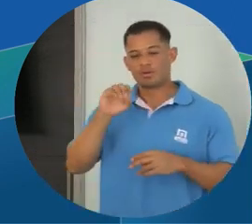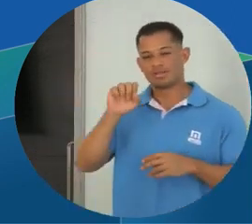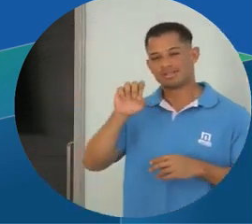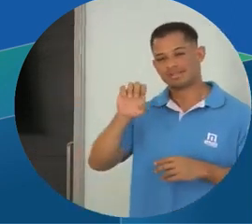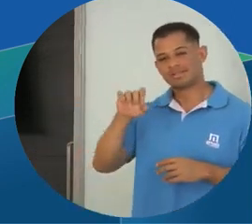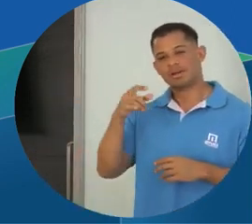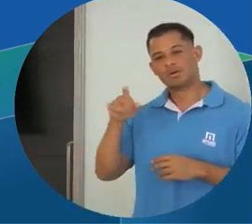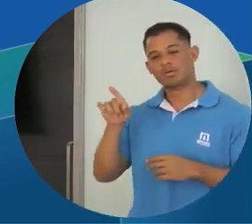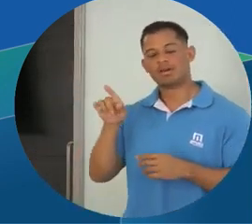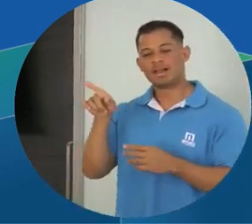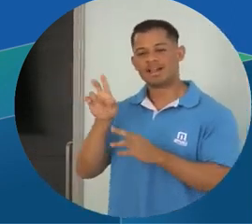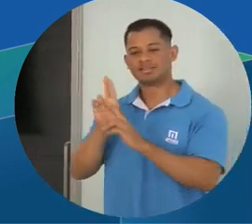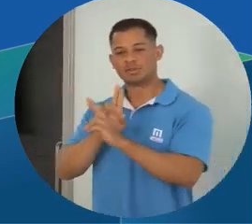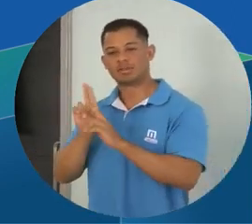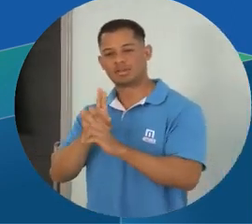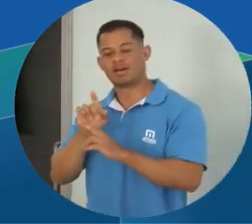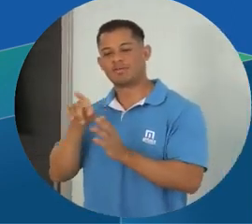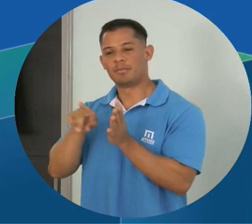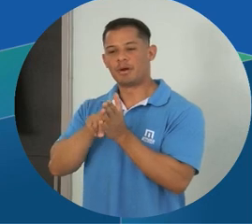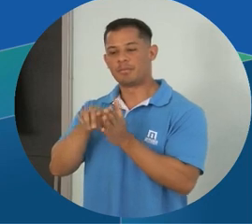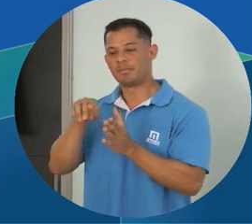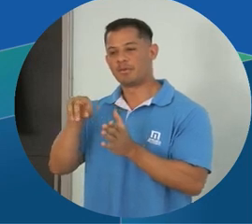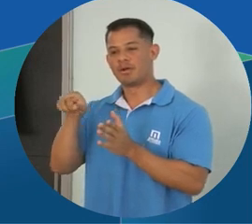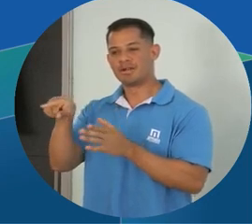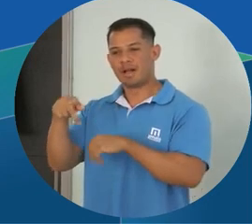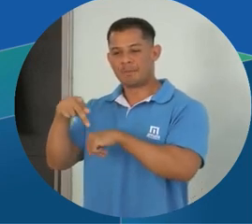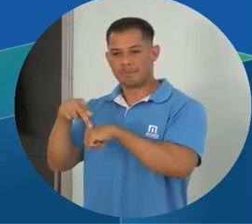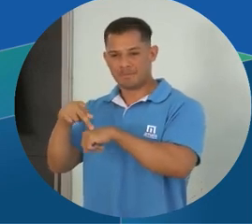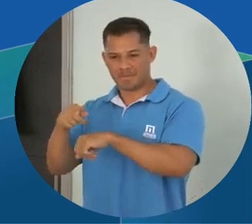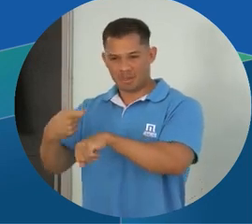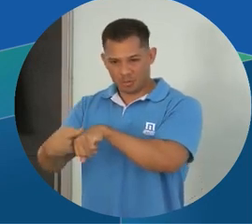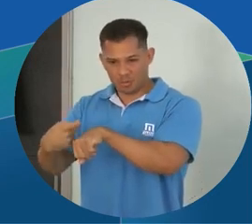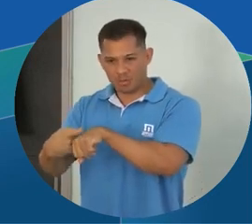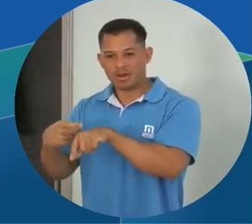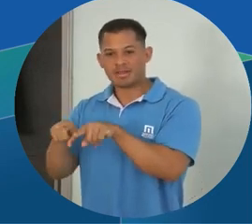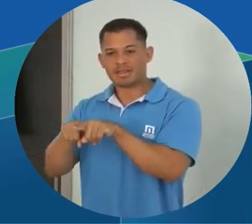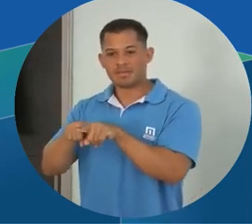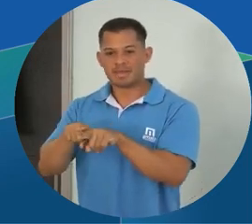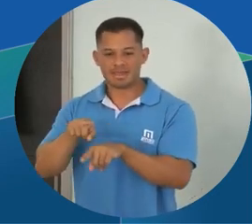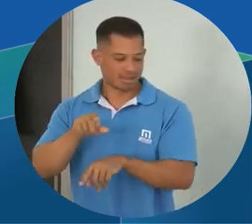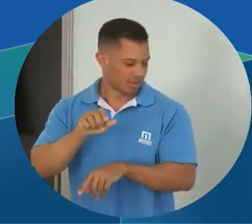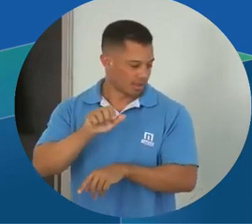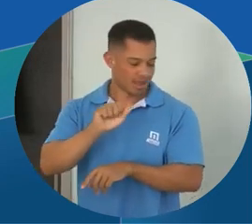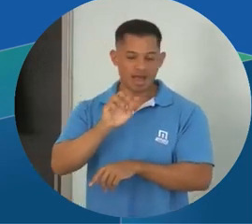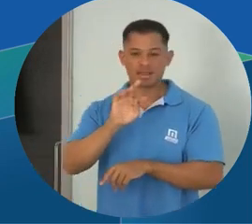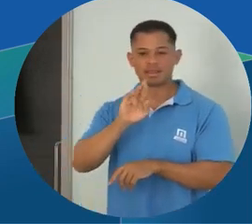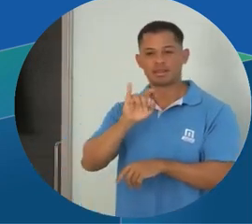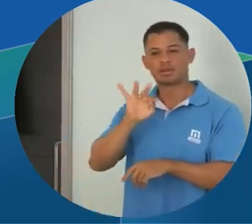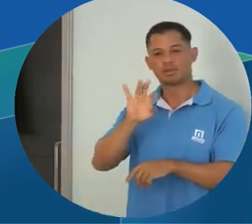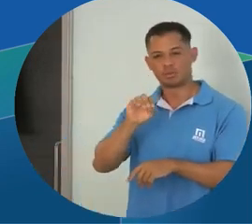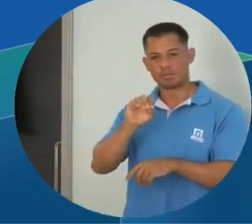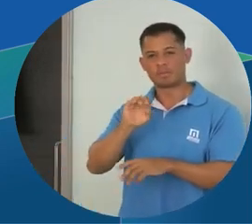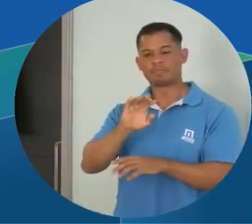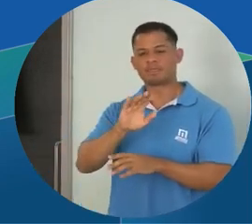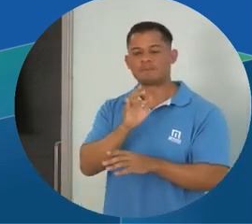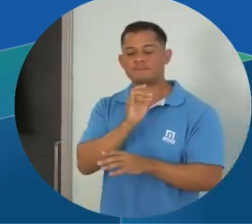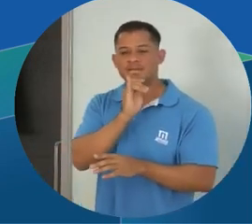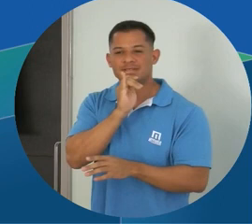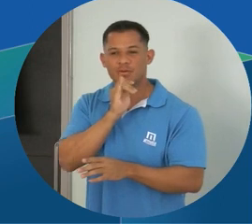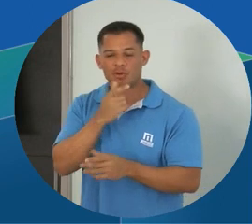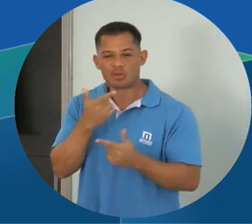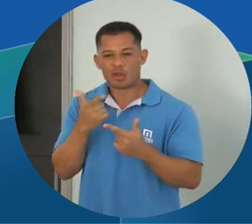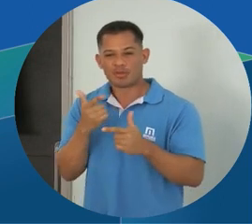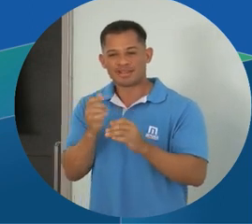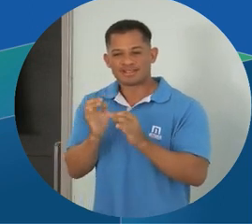muito relacionado ao tipo de maciço, e o ângulo de atrito. Então, em parênteses, quando não temos uma